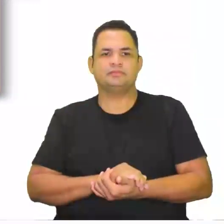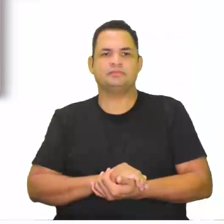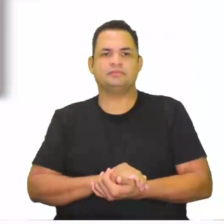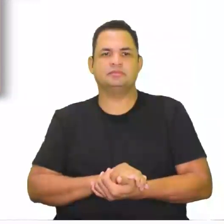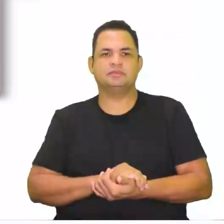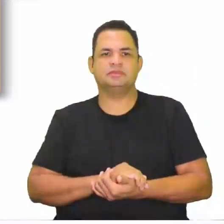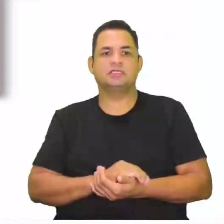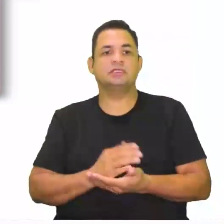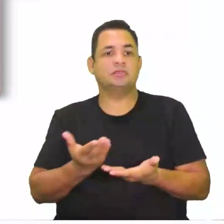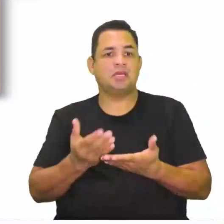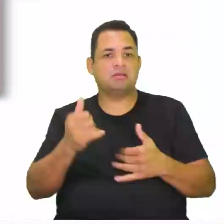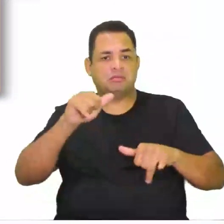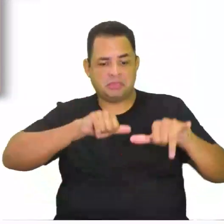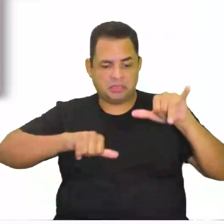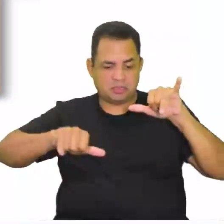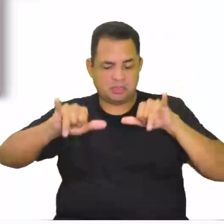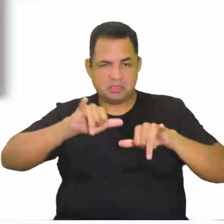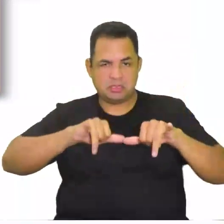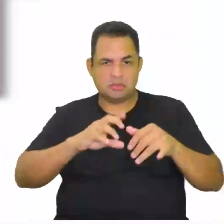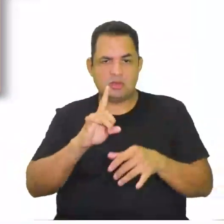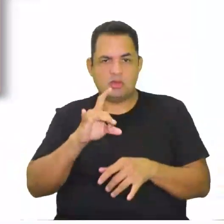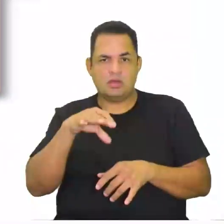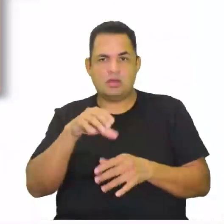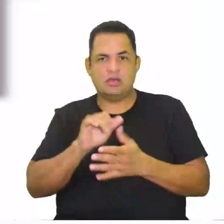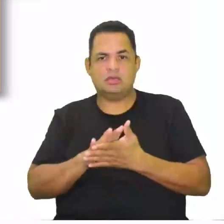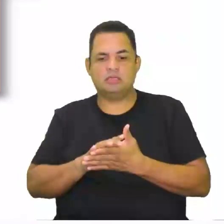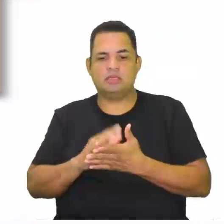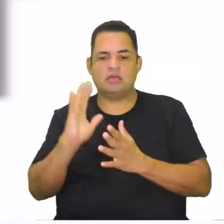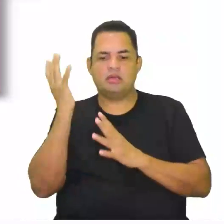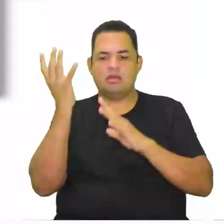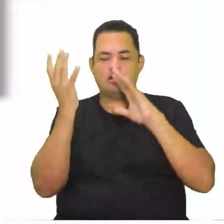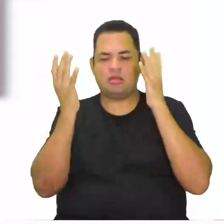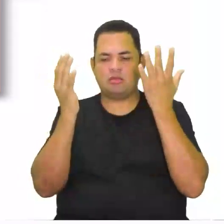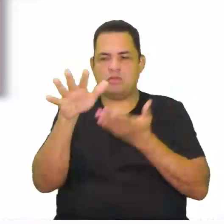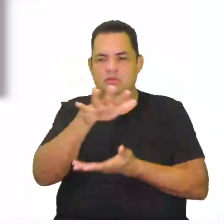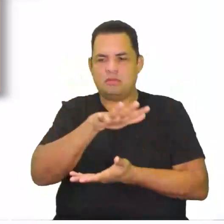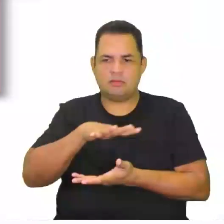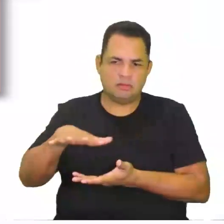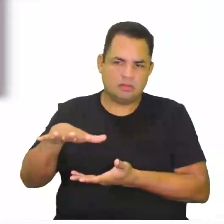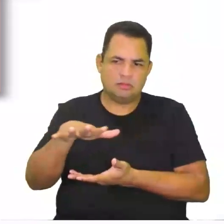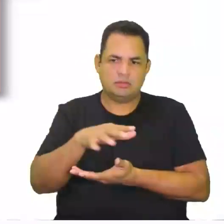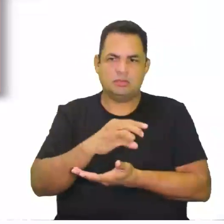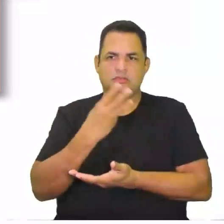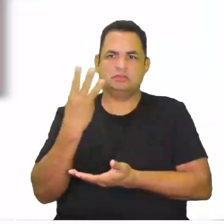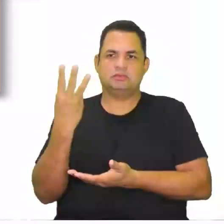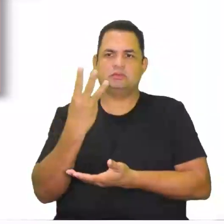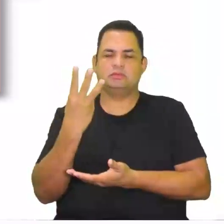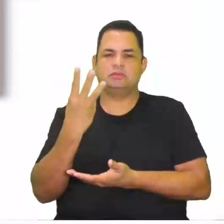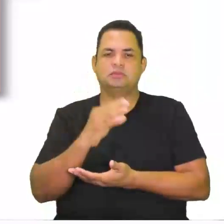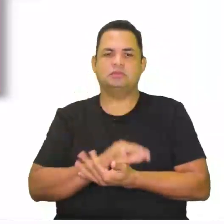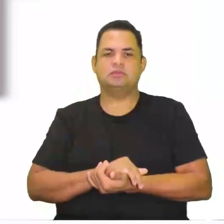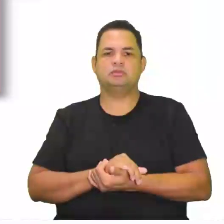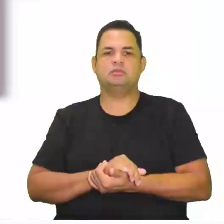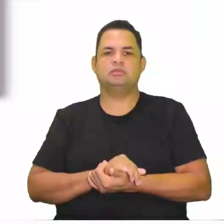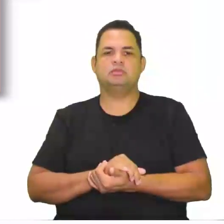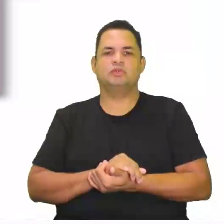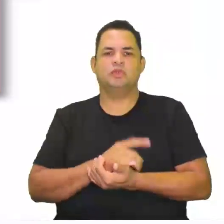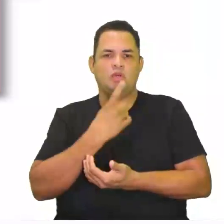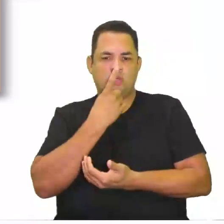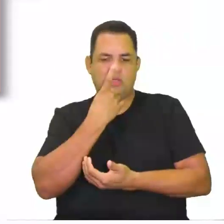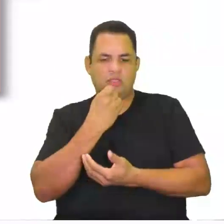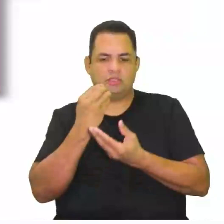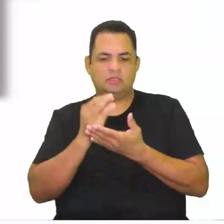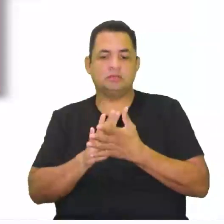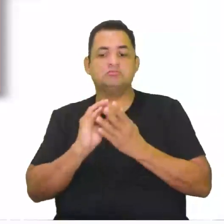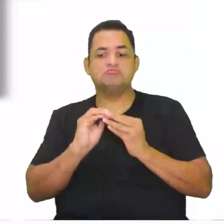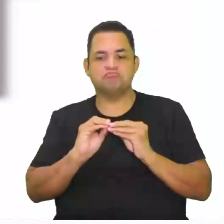Estamos falando aqui sobre a química orgânica e o meio ambiente, parte 3. Vamos falar sobre o lixo e o